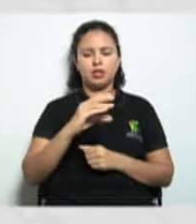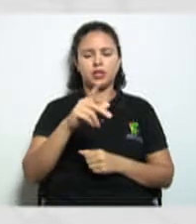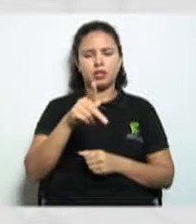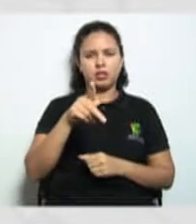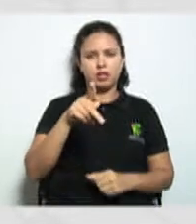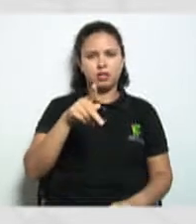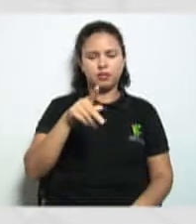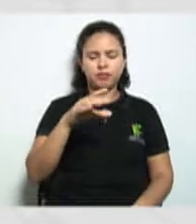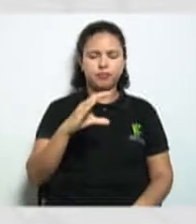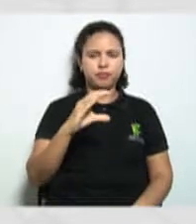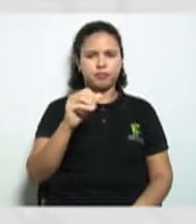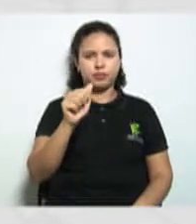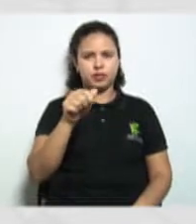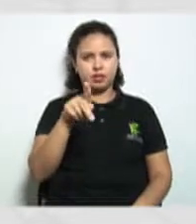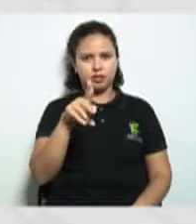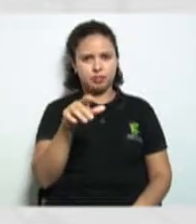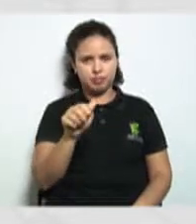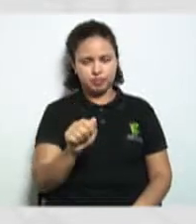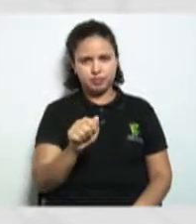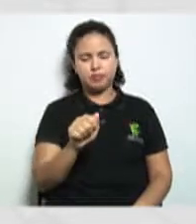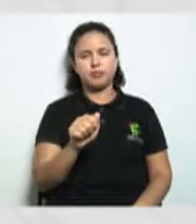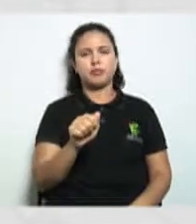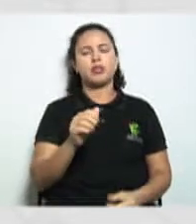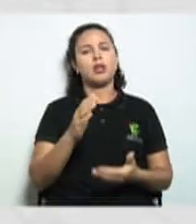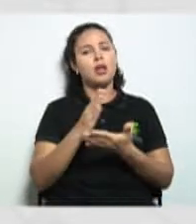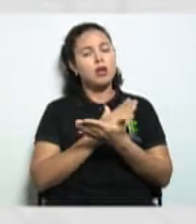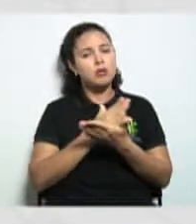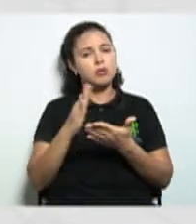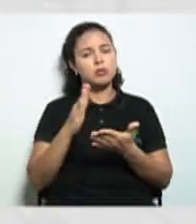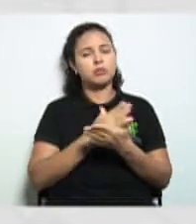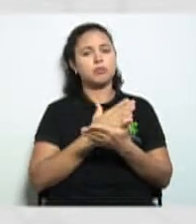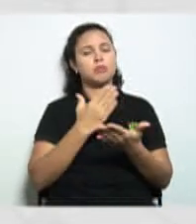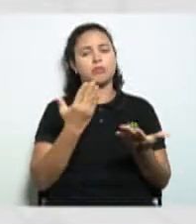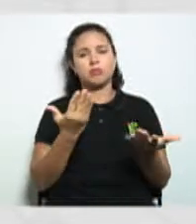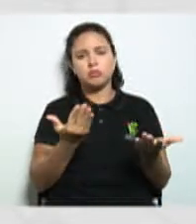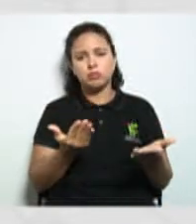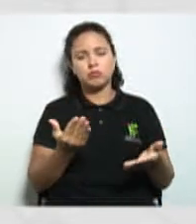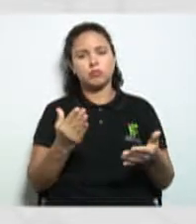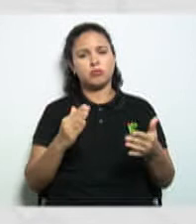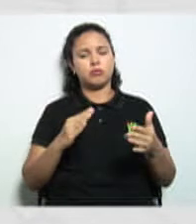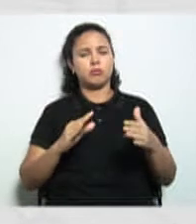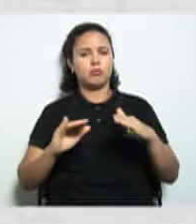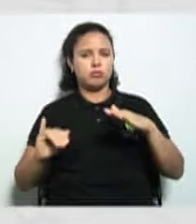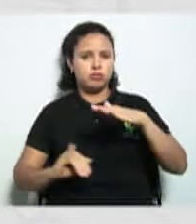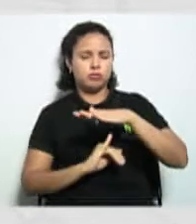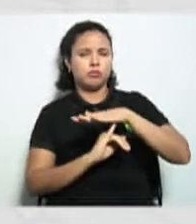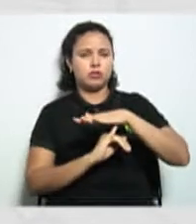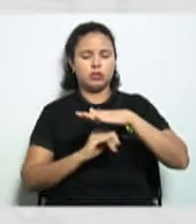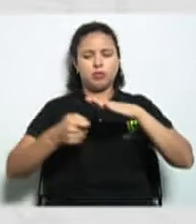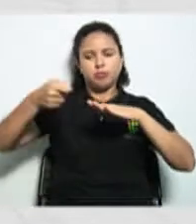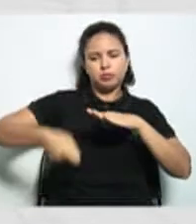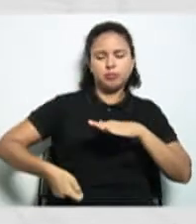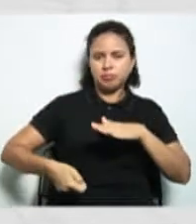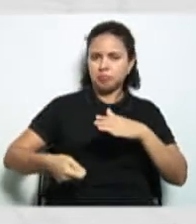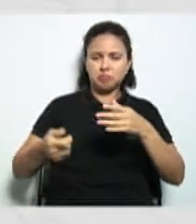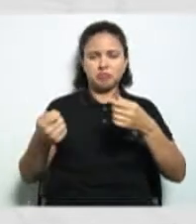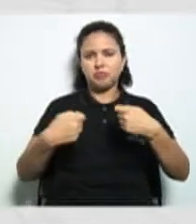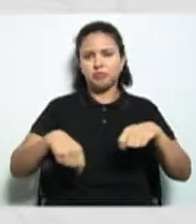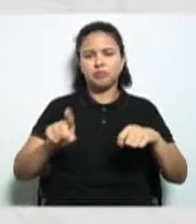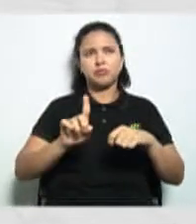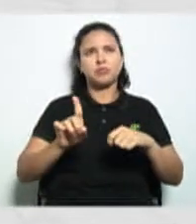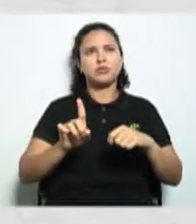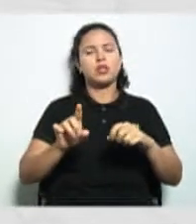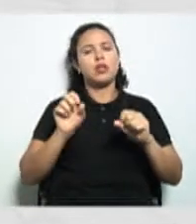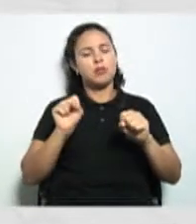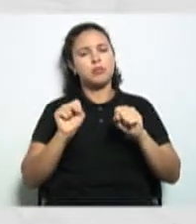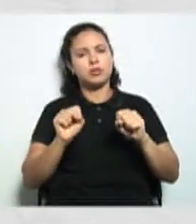é um elemento obrigatório, mas algumas instituições não exigem. Então, não há necessidade de você ter a capa, pode